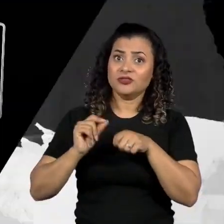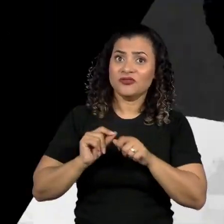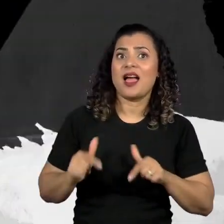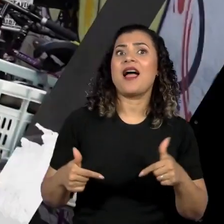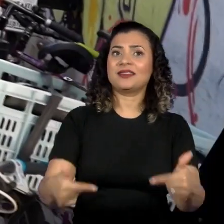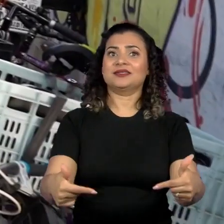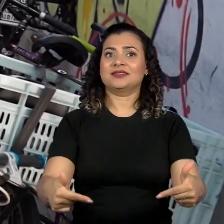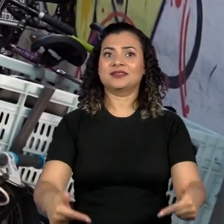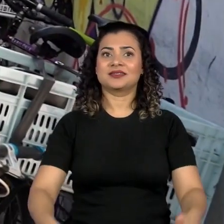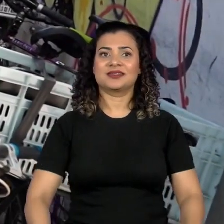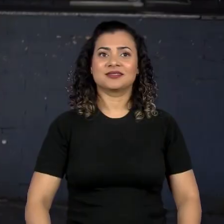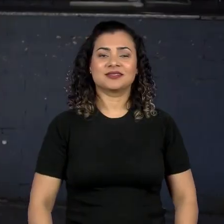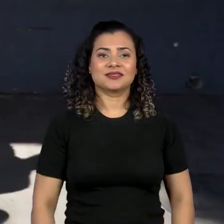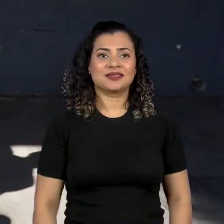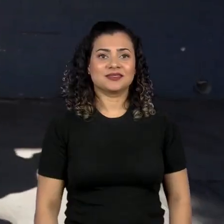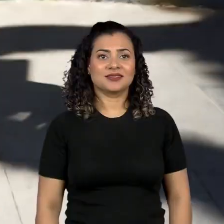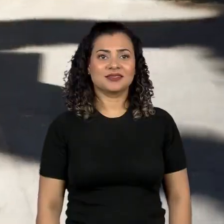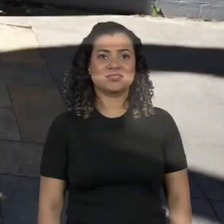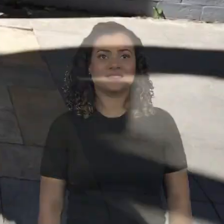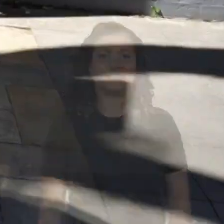acontecer, né?